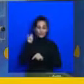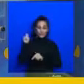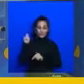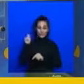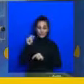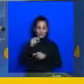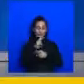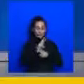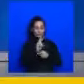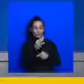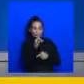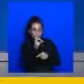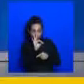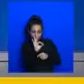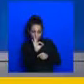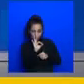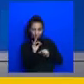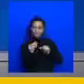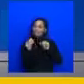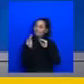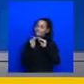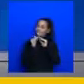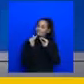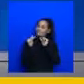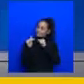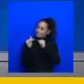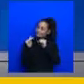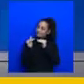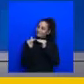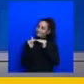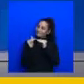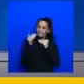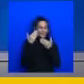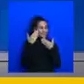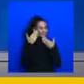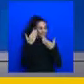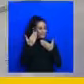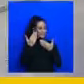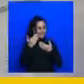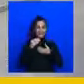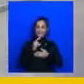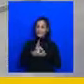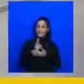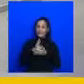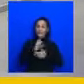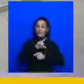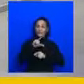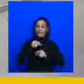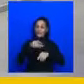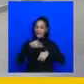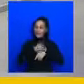abril. Confirmam, auditoras? Sim, confirma. Sim, confirmo. Obrigado, sorteio validado.